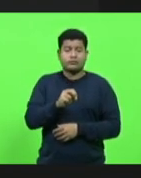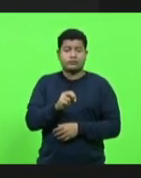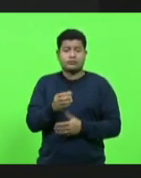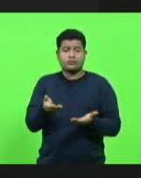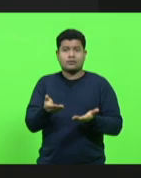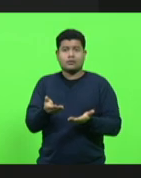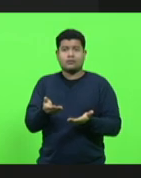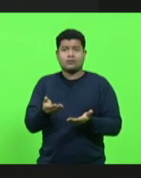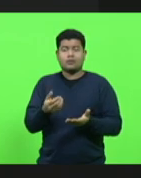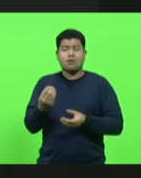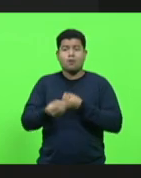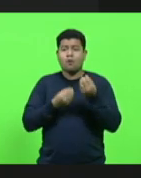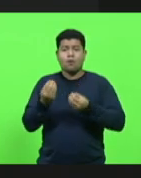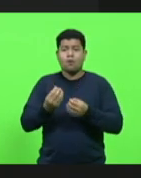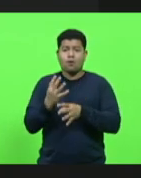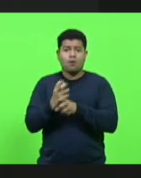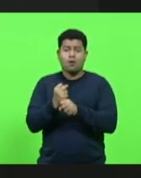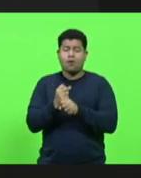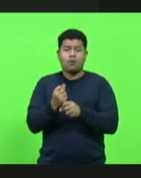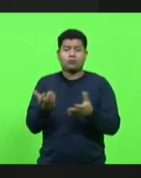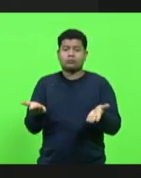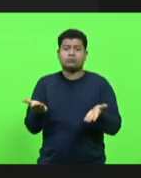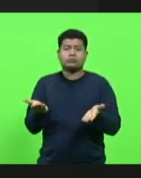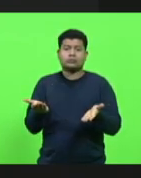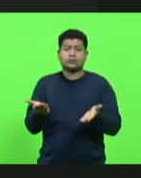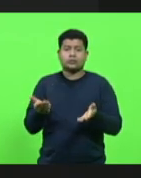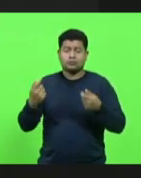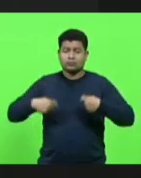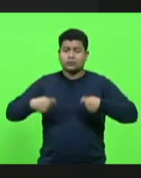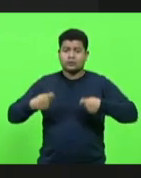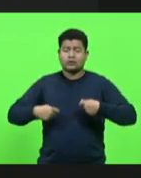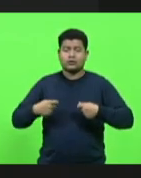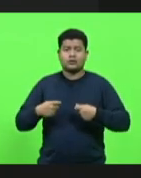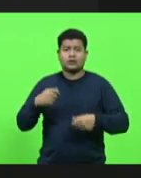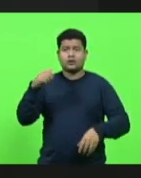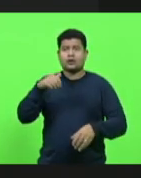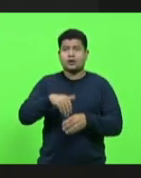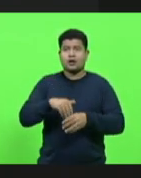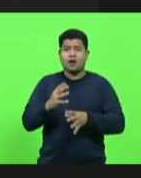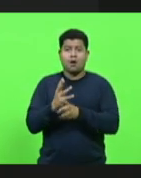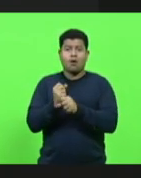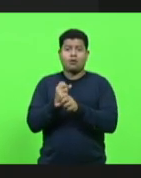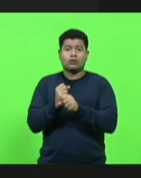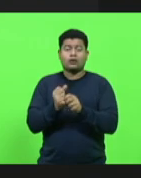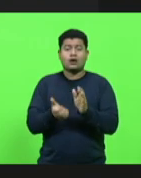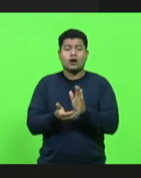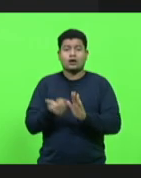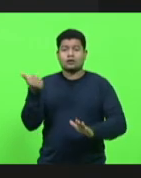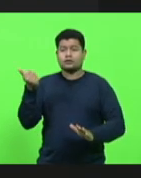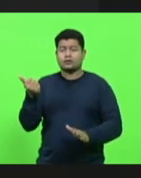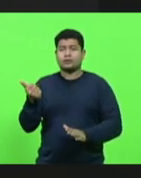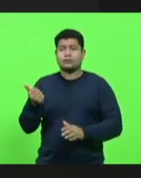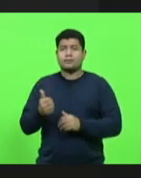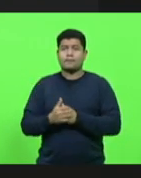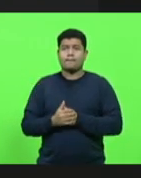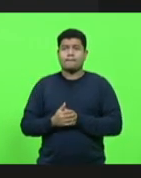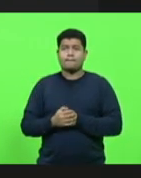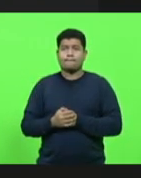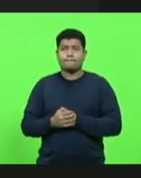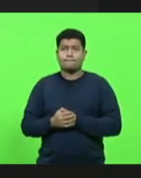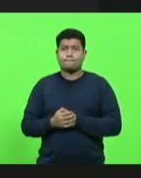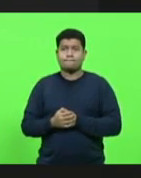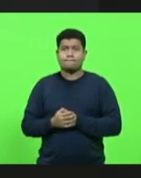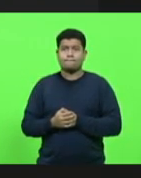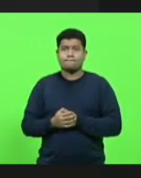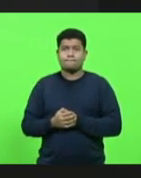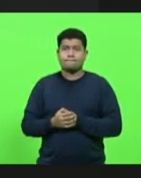voto? Tem que haver a contagem de voto antes de retirada de pauta, presidente. Senhores deputados, o painel foi